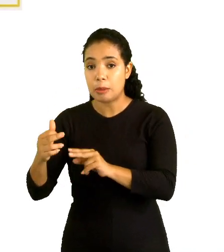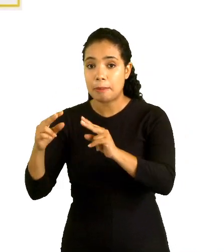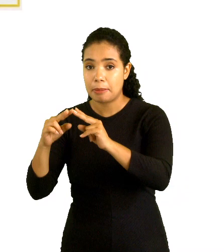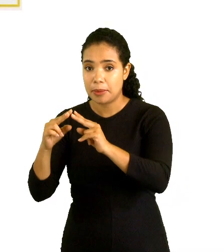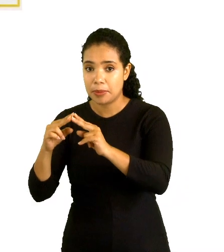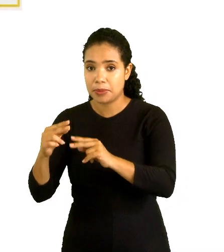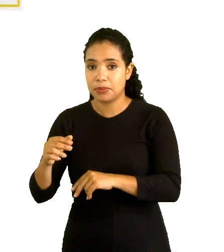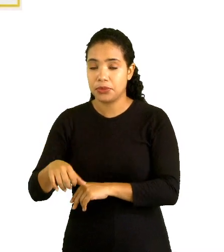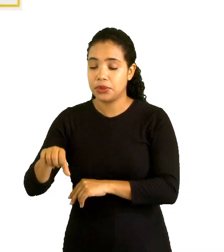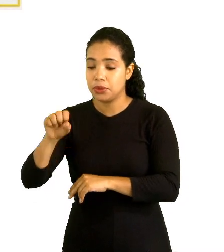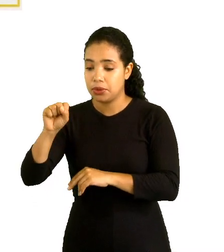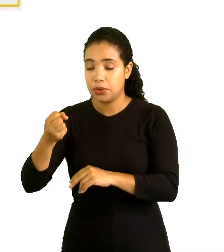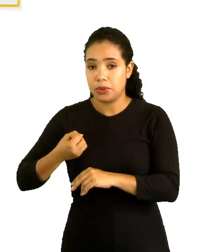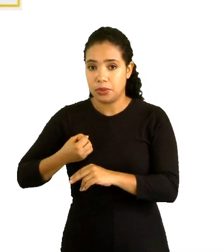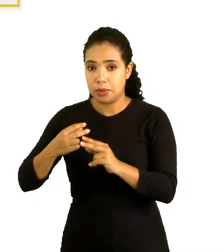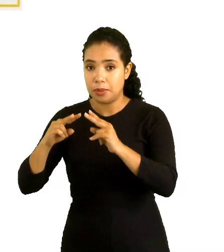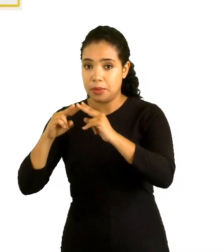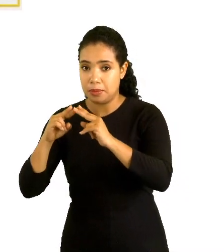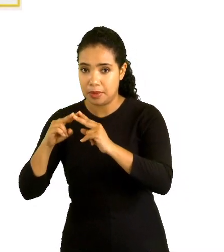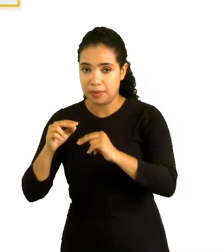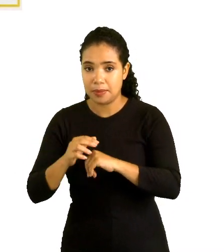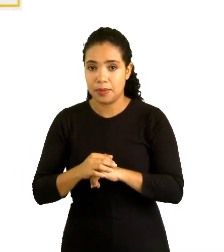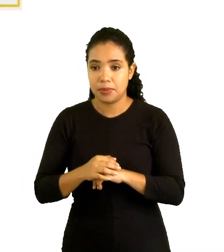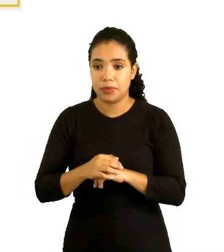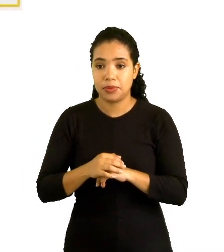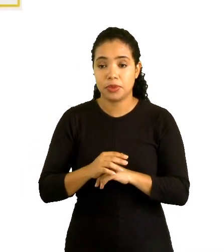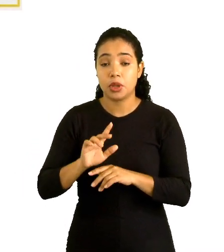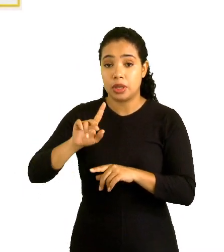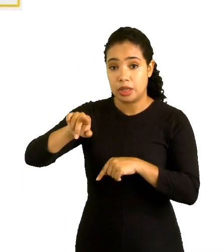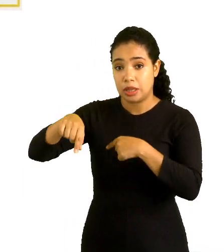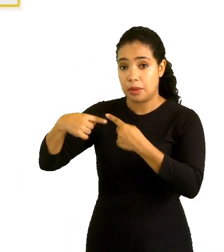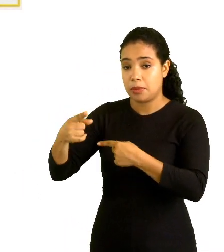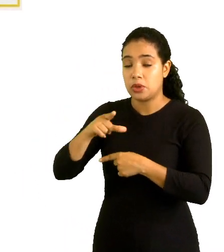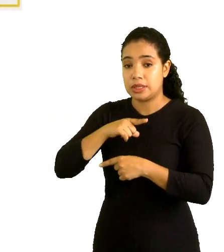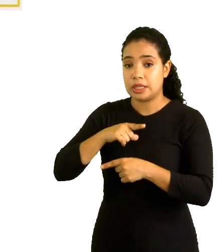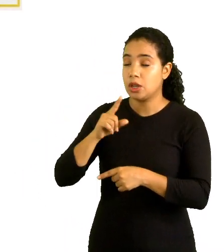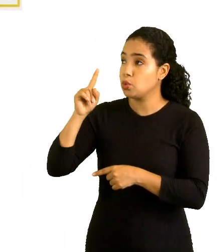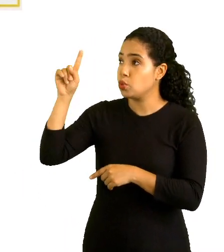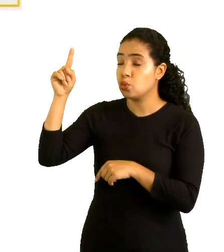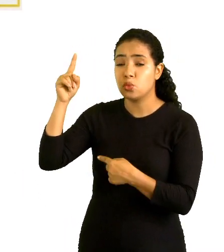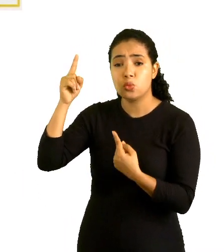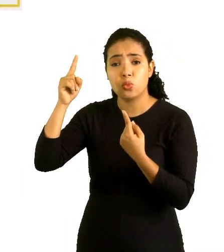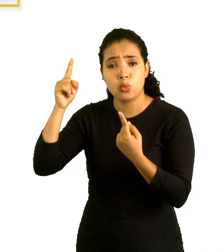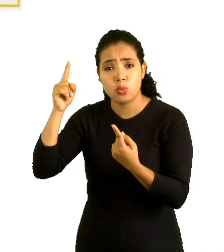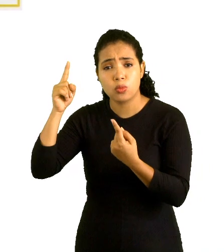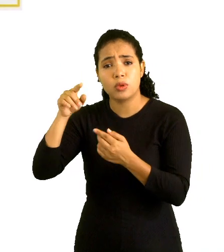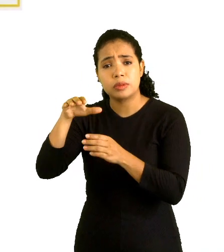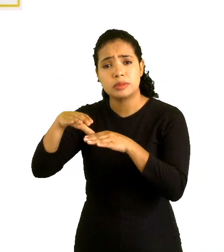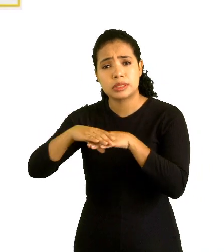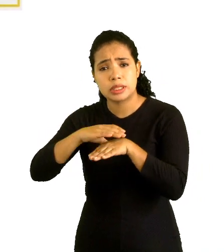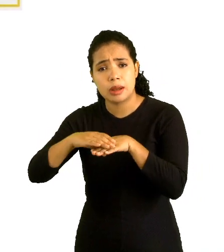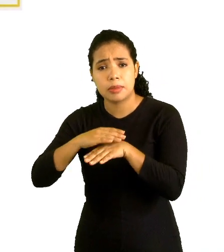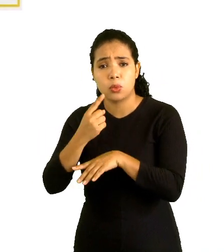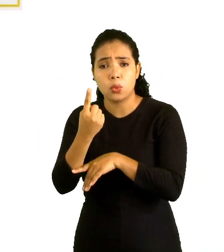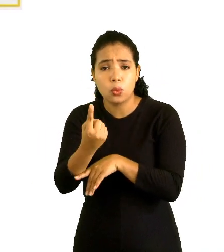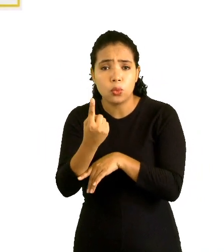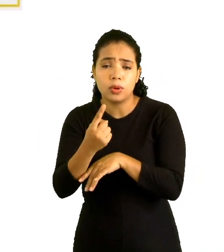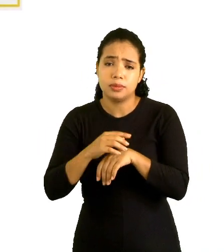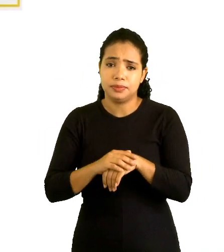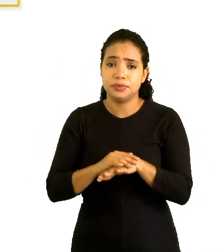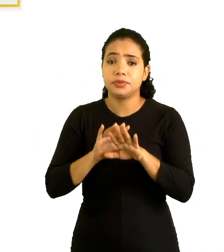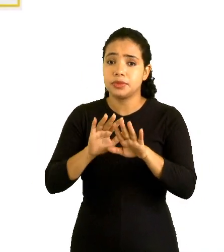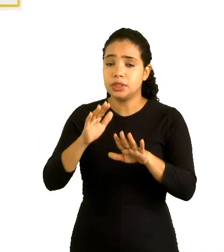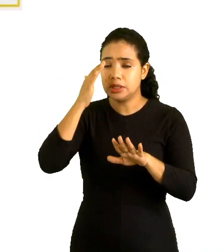par. E o oito é um número par. Do outro lado, nós temos somente um sapatinho. E nós